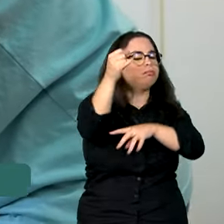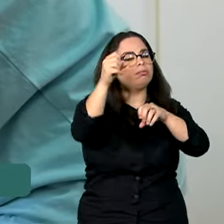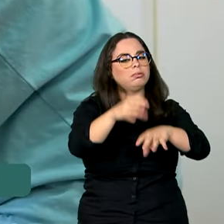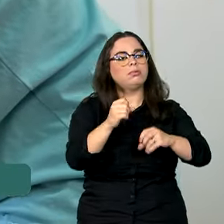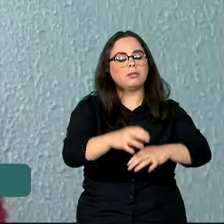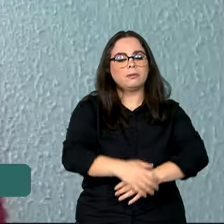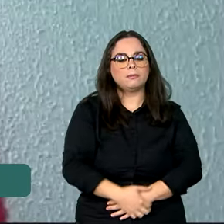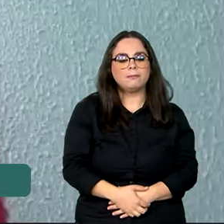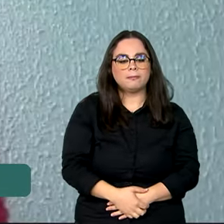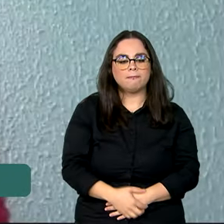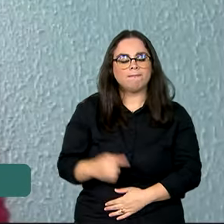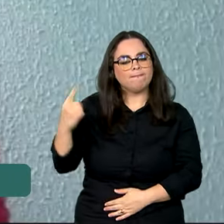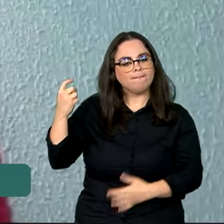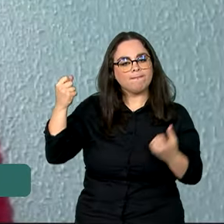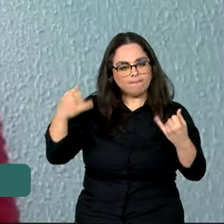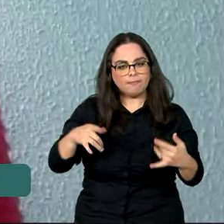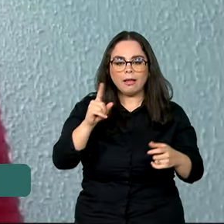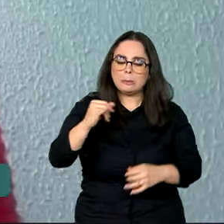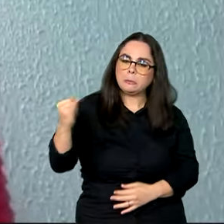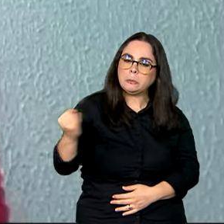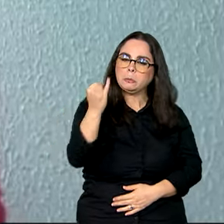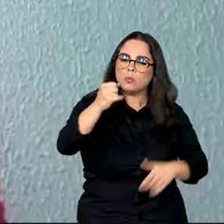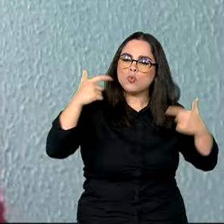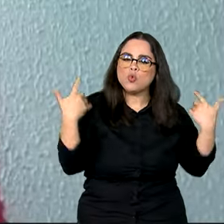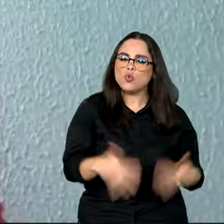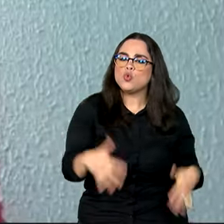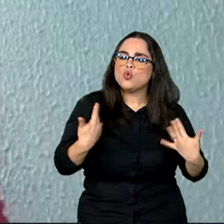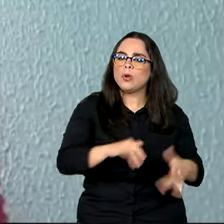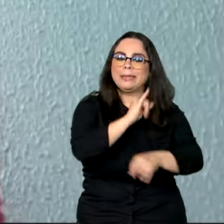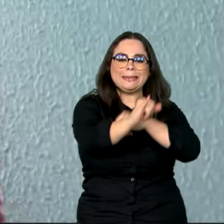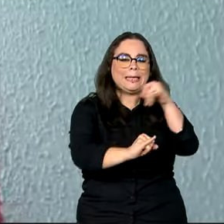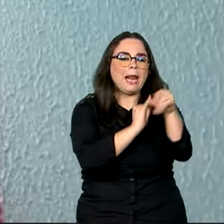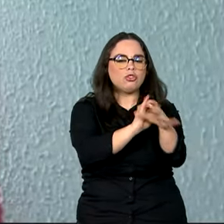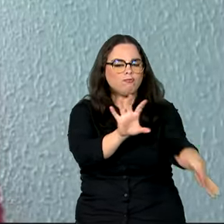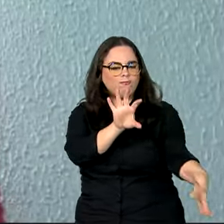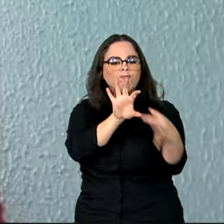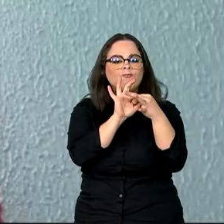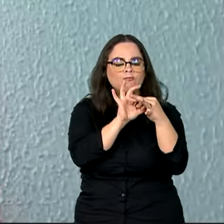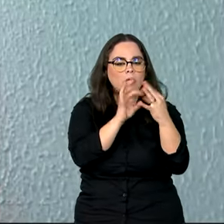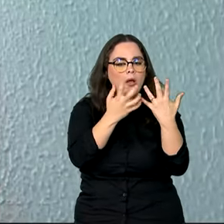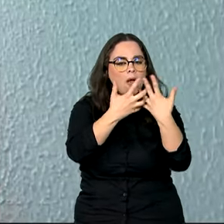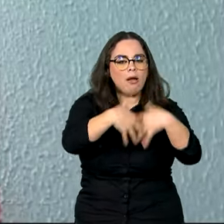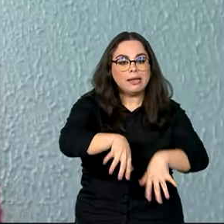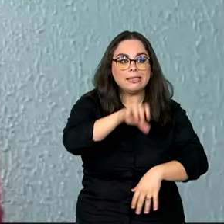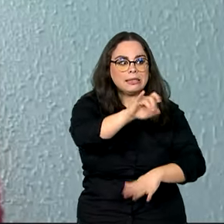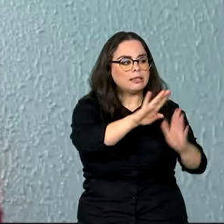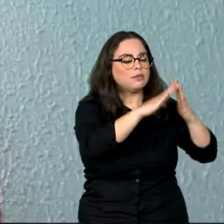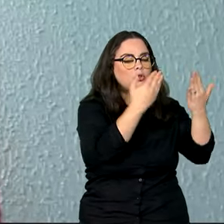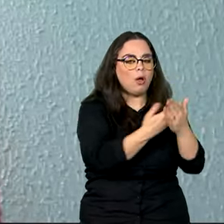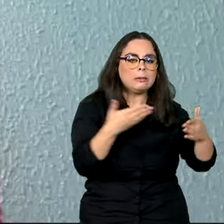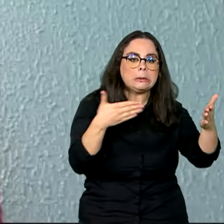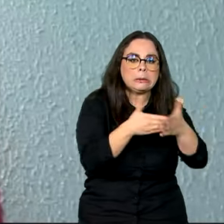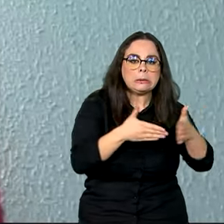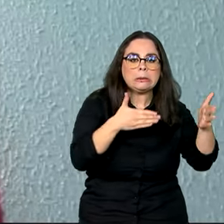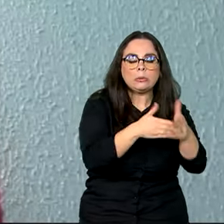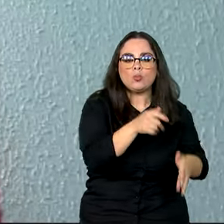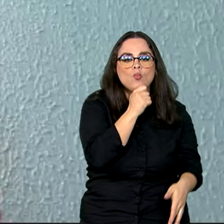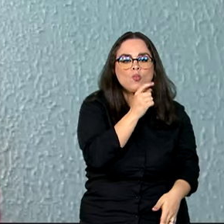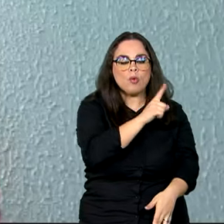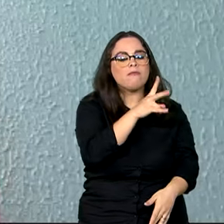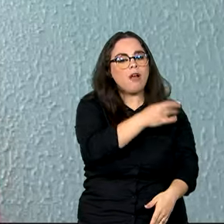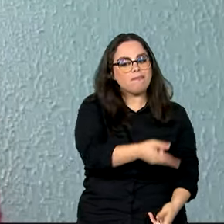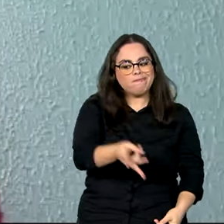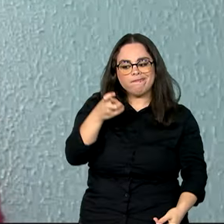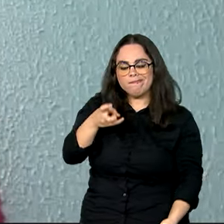ensino. É de uma importância muito grande mesmo a internet conectada, e essas escolas que não têm acesso ainda, elas vão